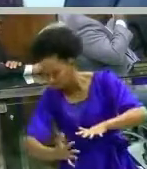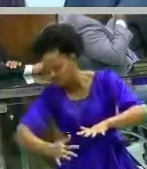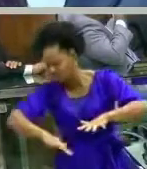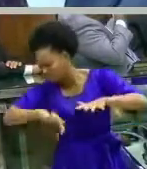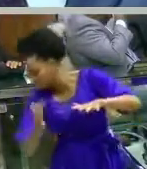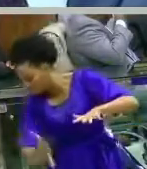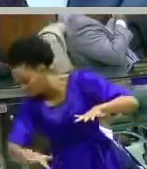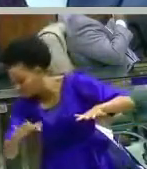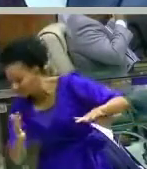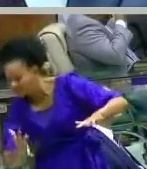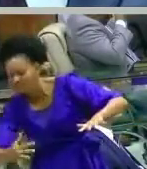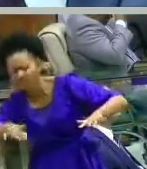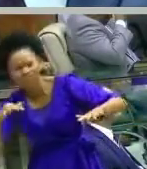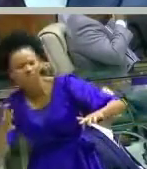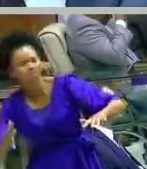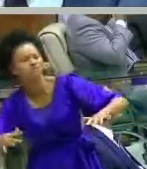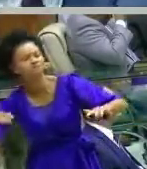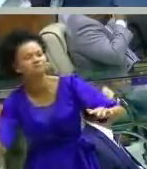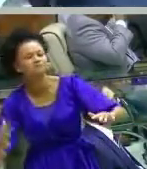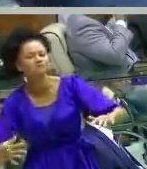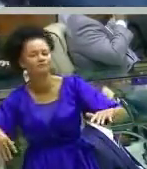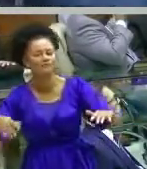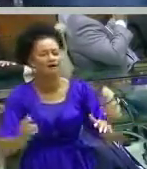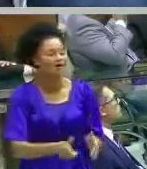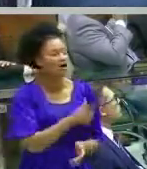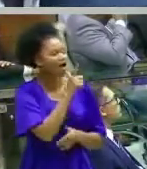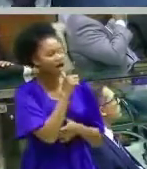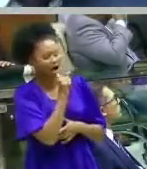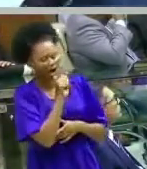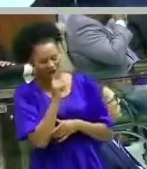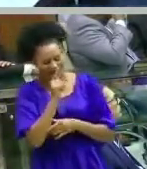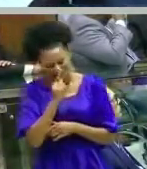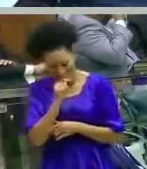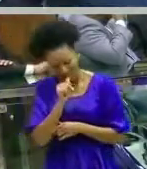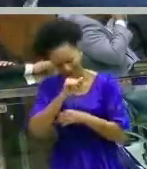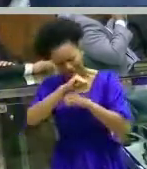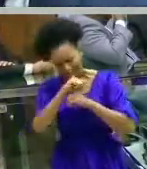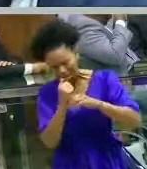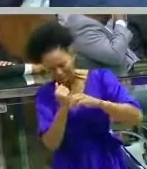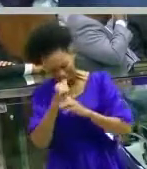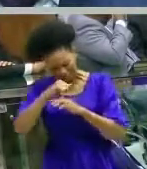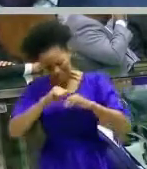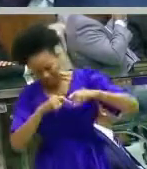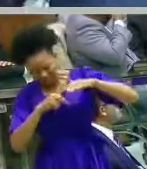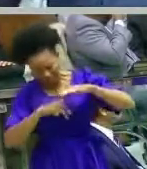mares, as águas não te